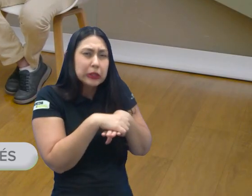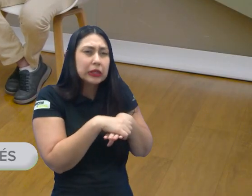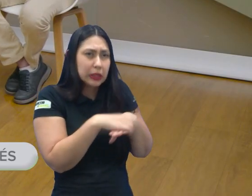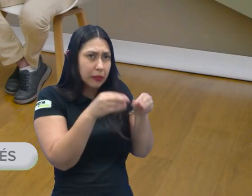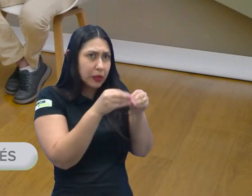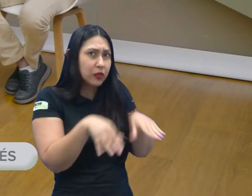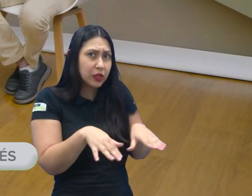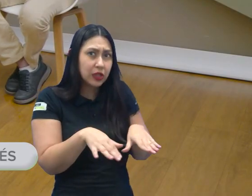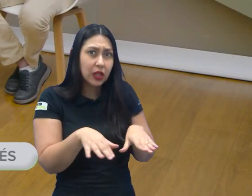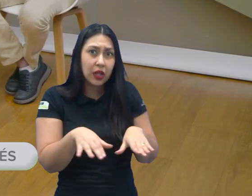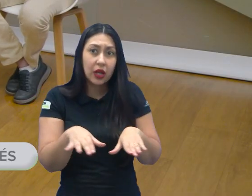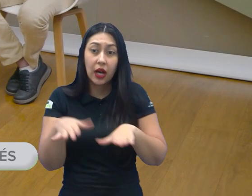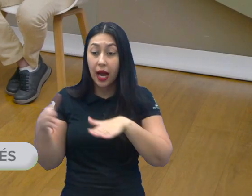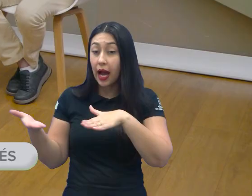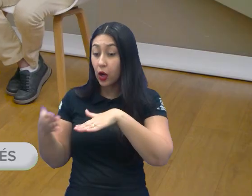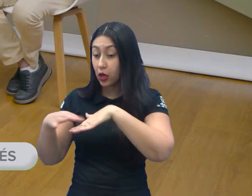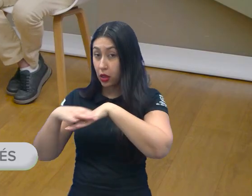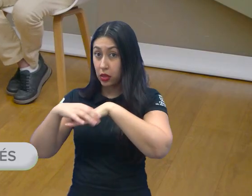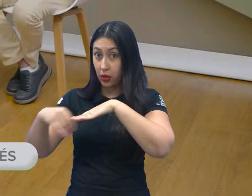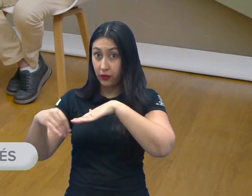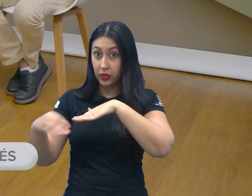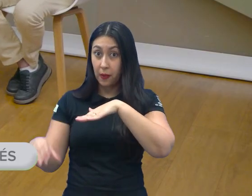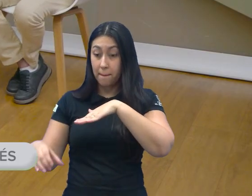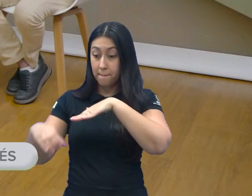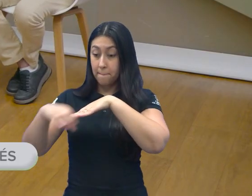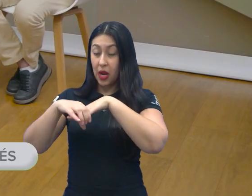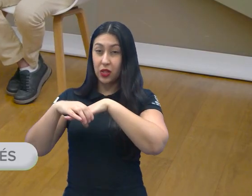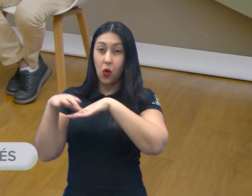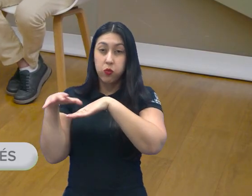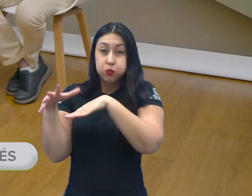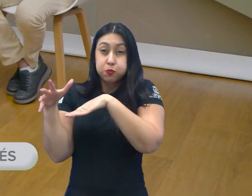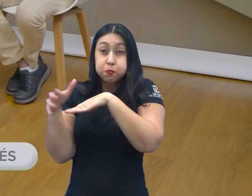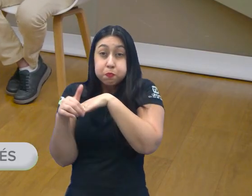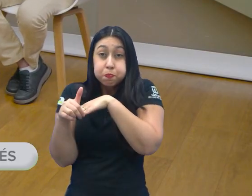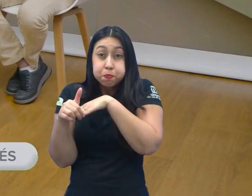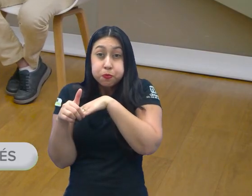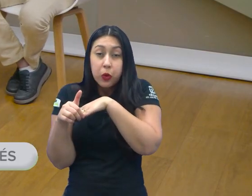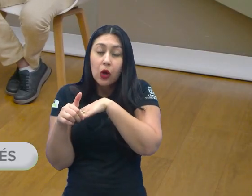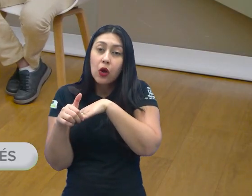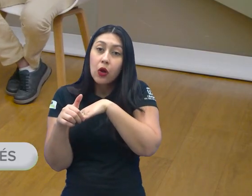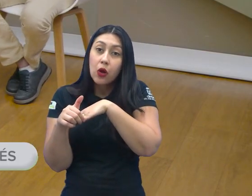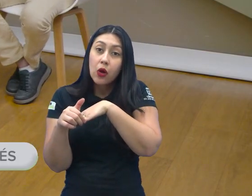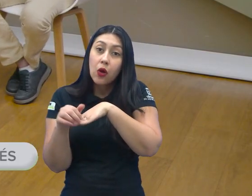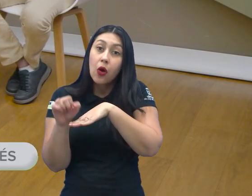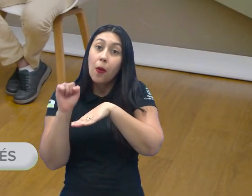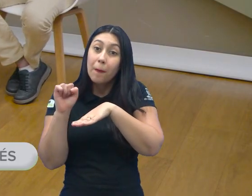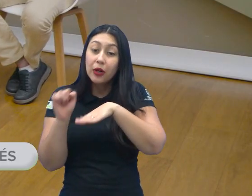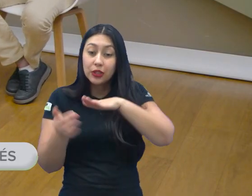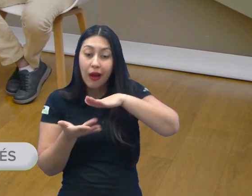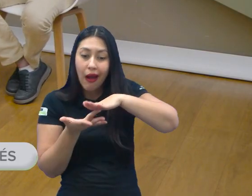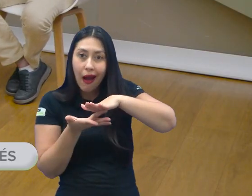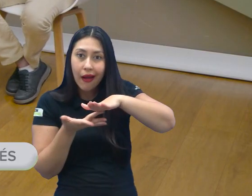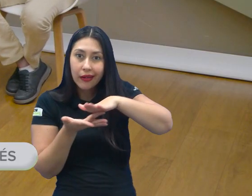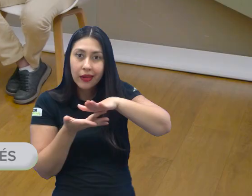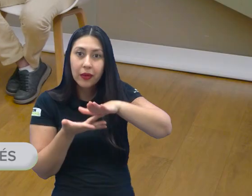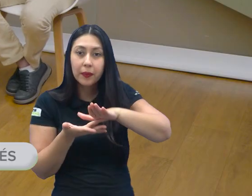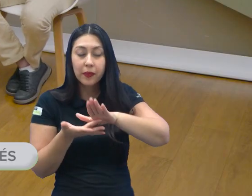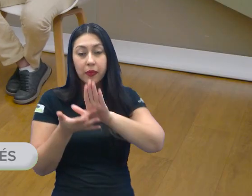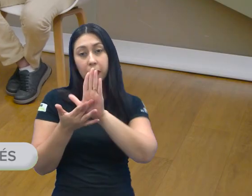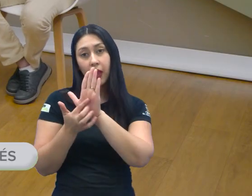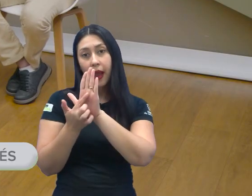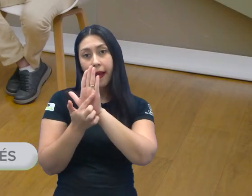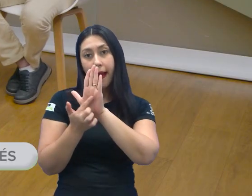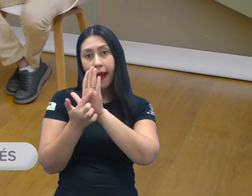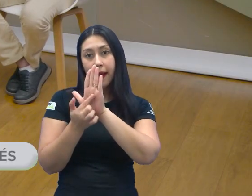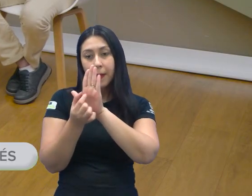Vamos falar da frente aqui. Sapatos muito apertados. Você pode ter o neuroma de Morton, que é uma calosidade no